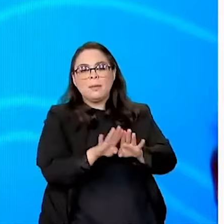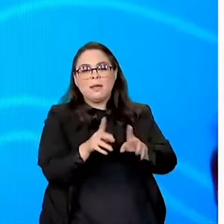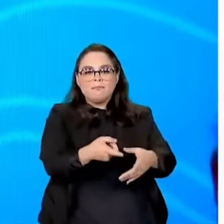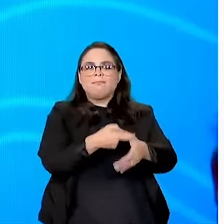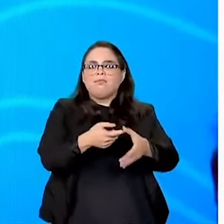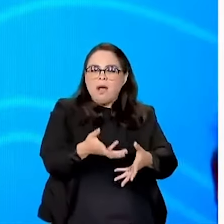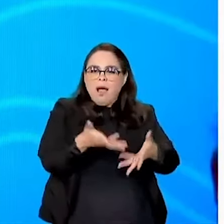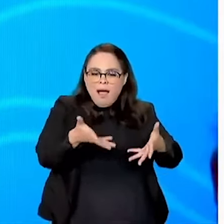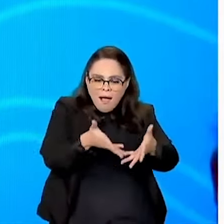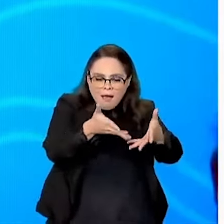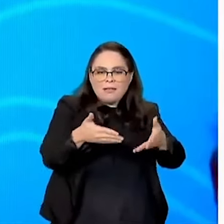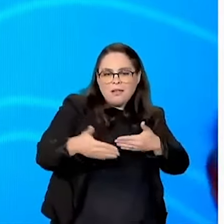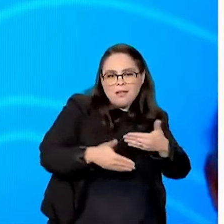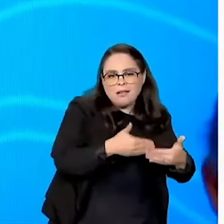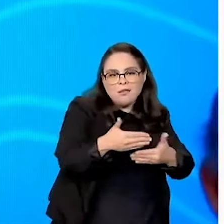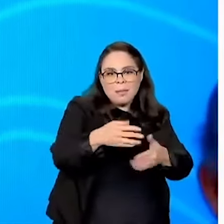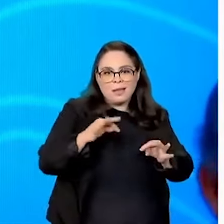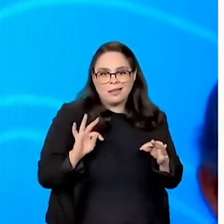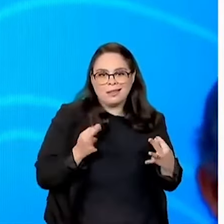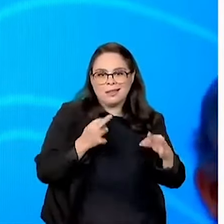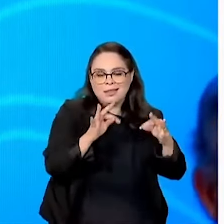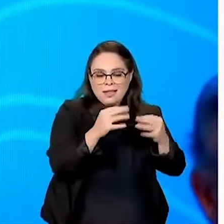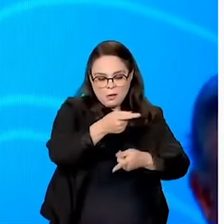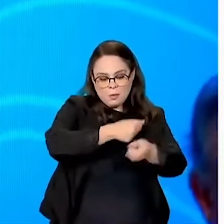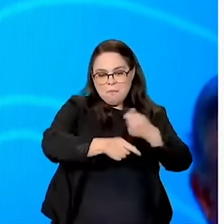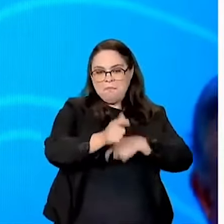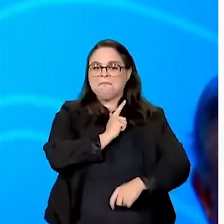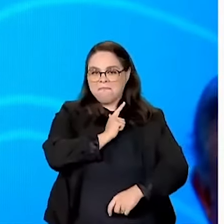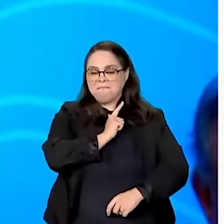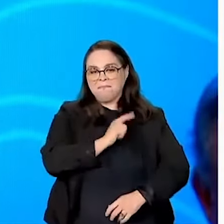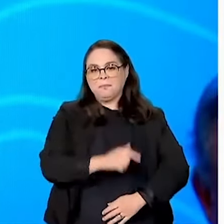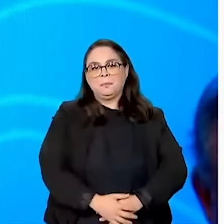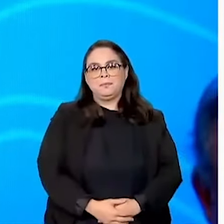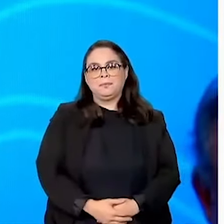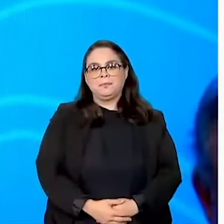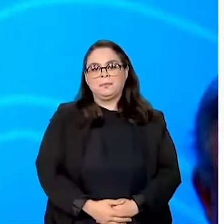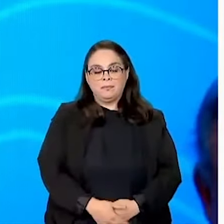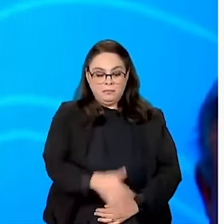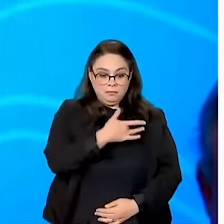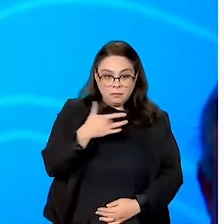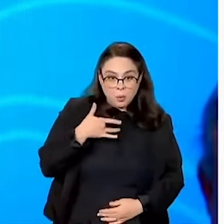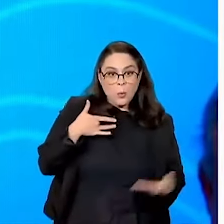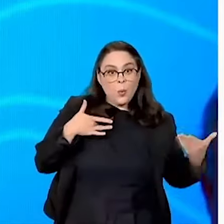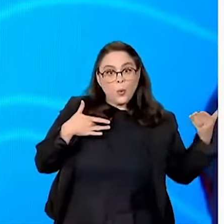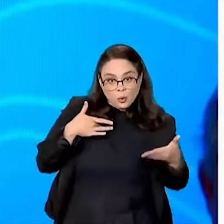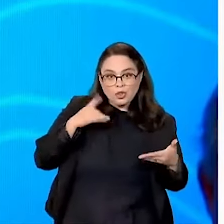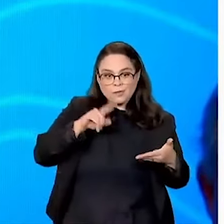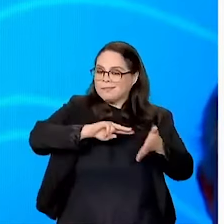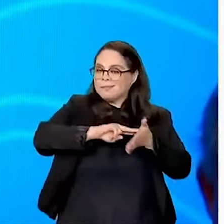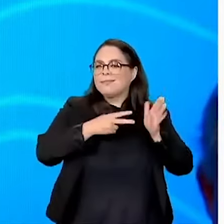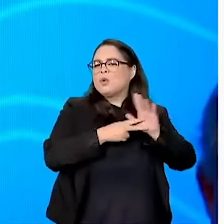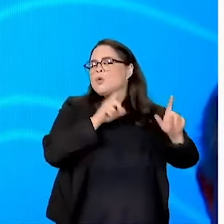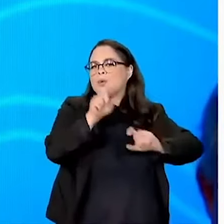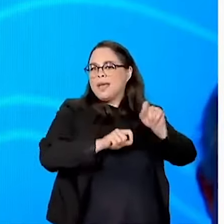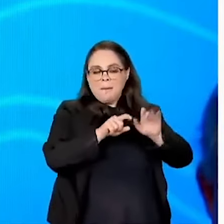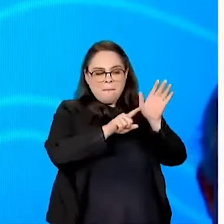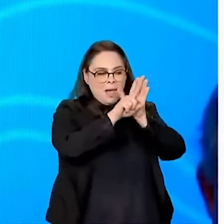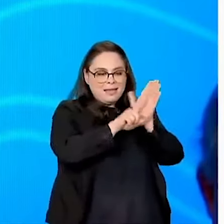potencial indutor do desenvolvimento tecnológico e econômico. Saúde, hoje, é sinônimo de